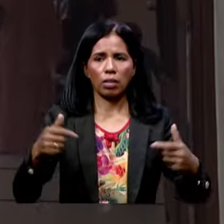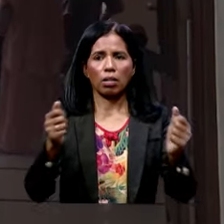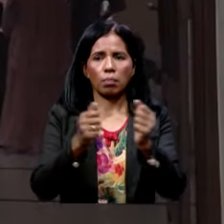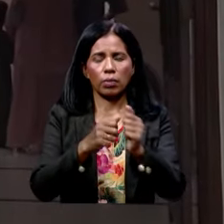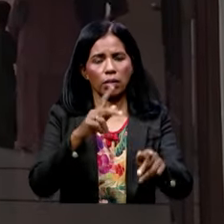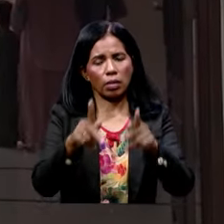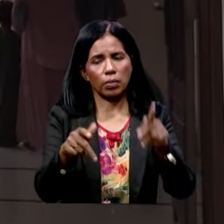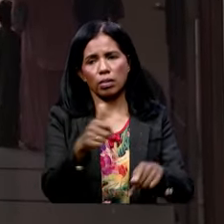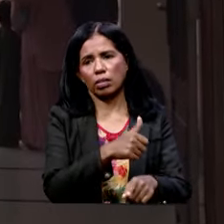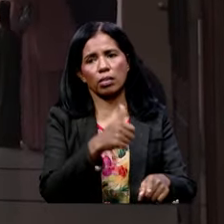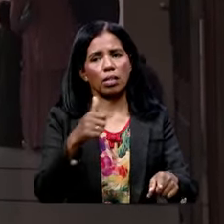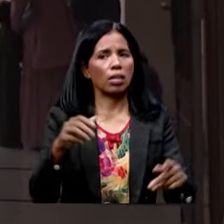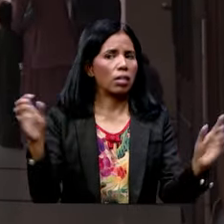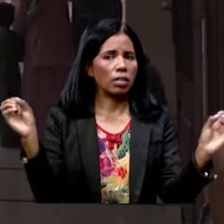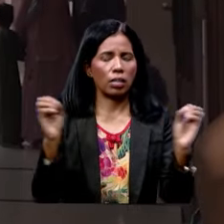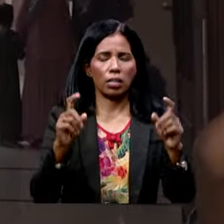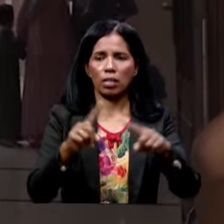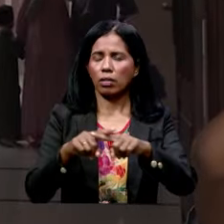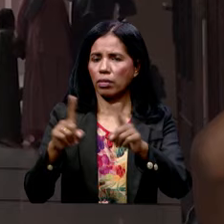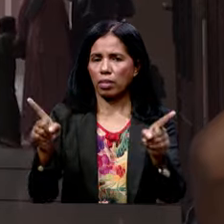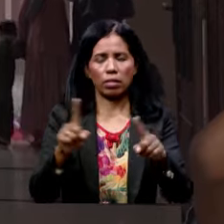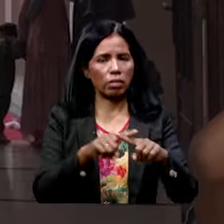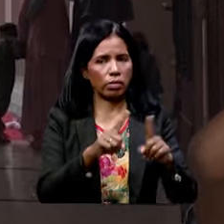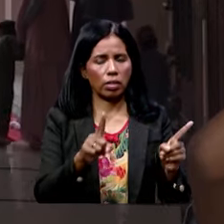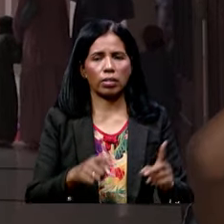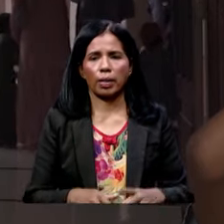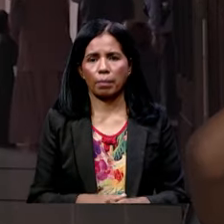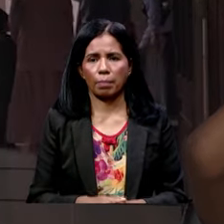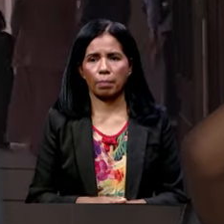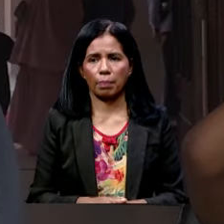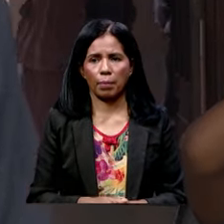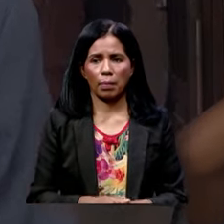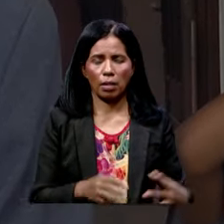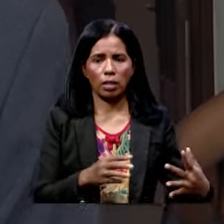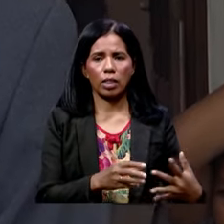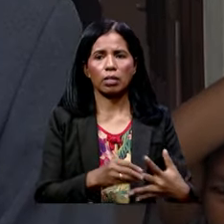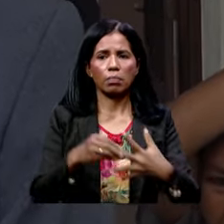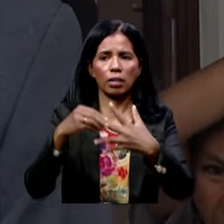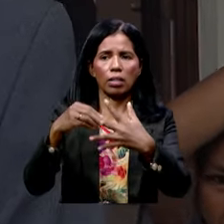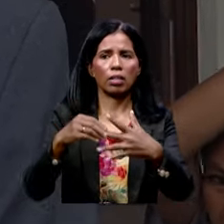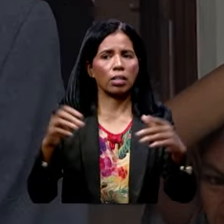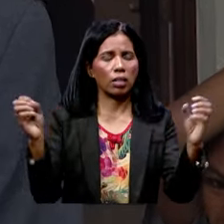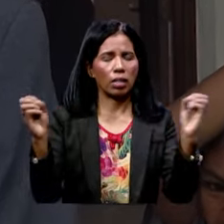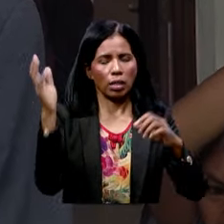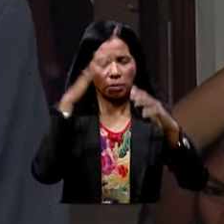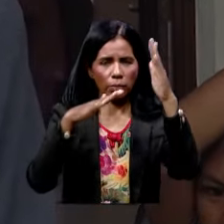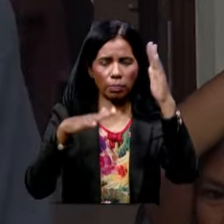di selselu i la iha diferensa buat ira, i liu-liu la iha konflitu